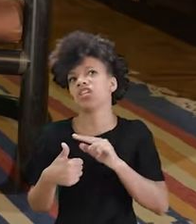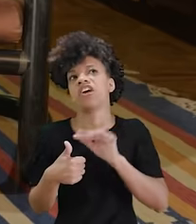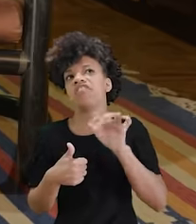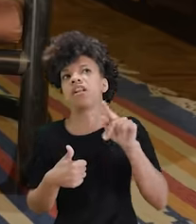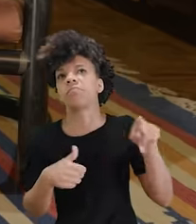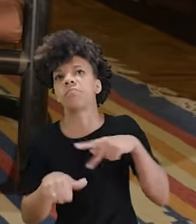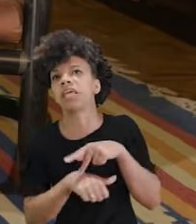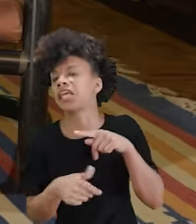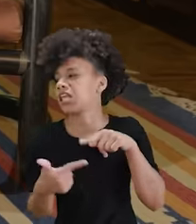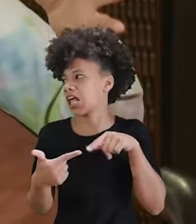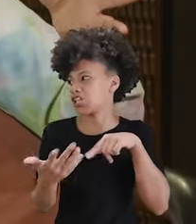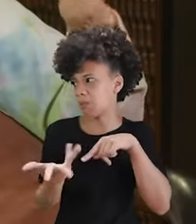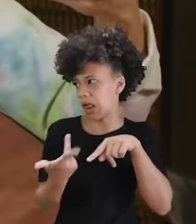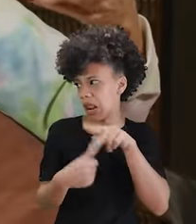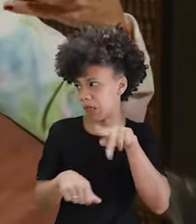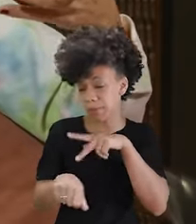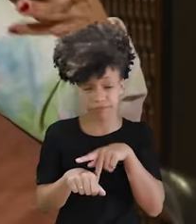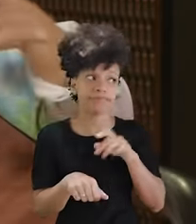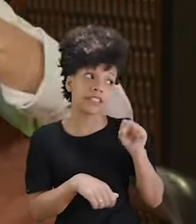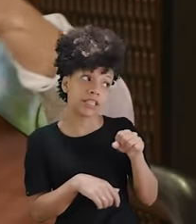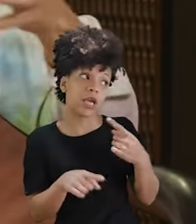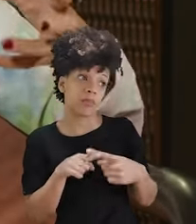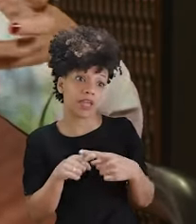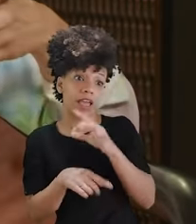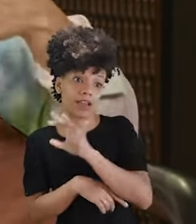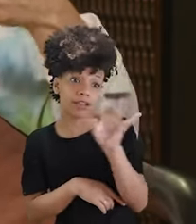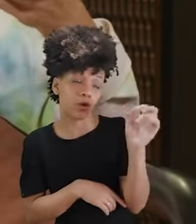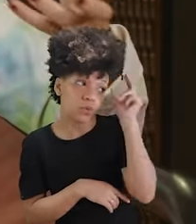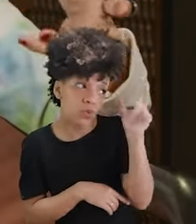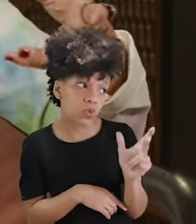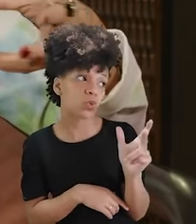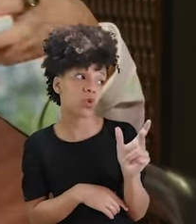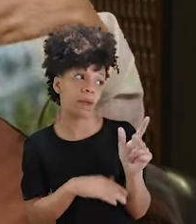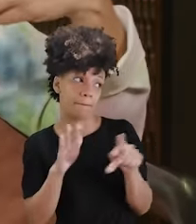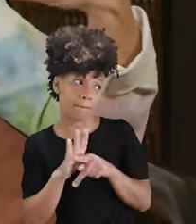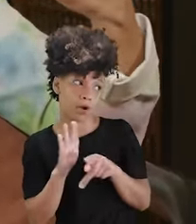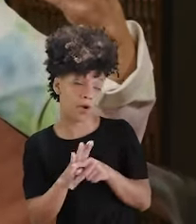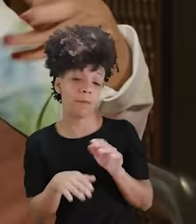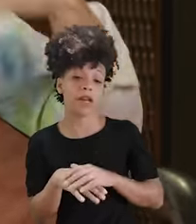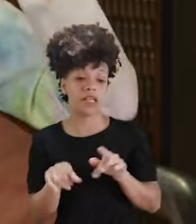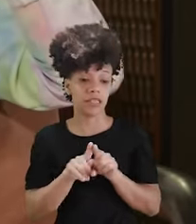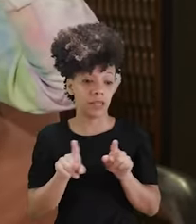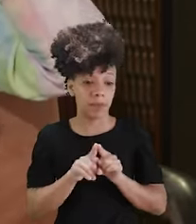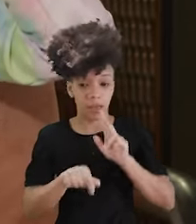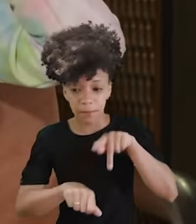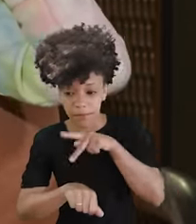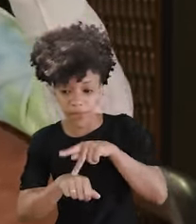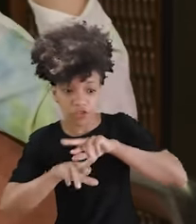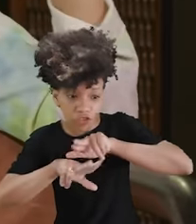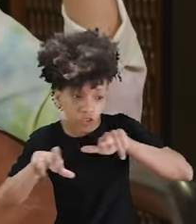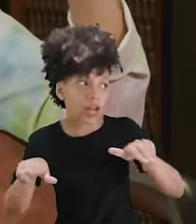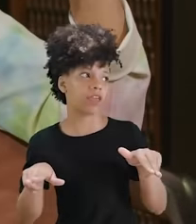polícia da Filipinas importante é bonita já começa por aí né porque cada um tem a sua cultura né entre as diferentes